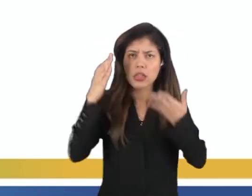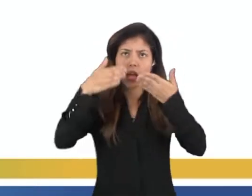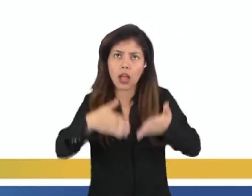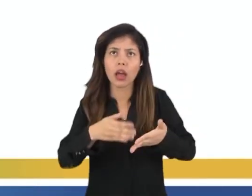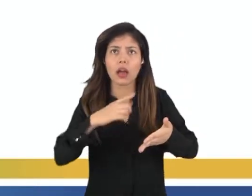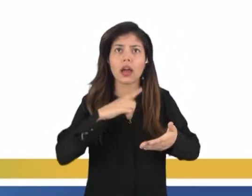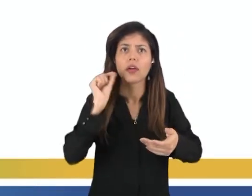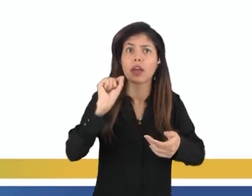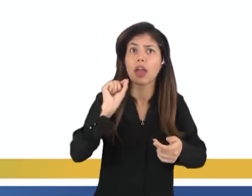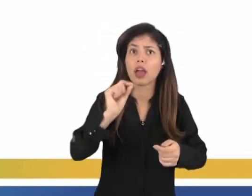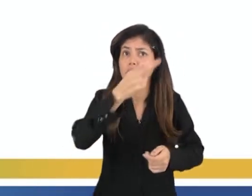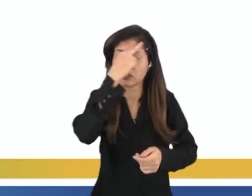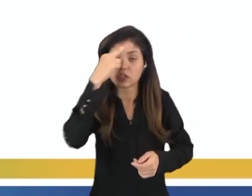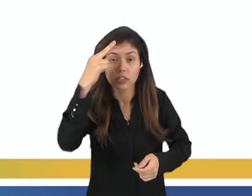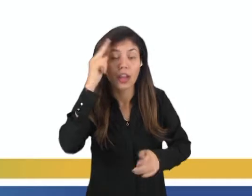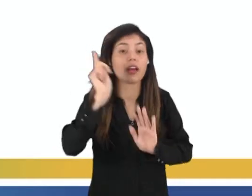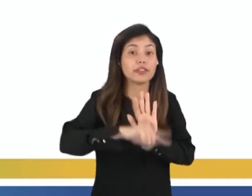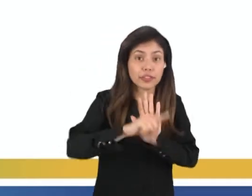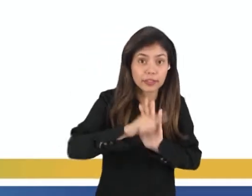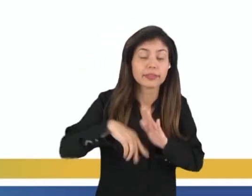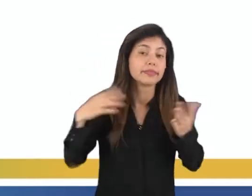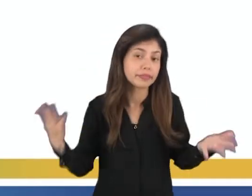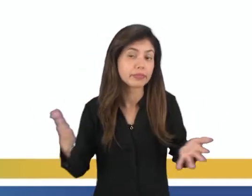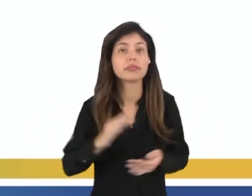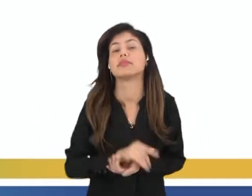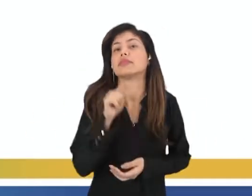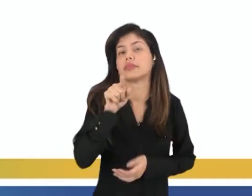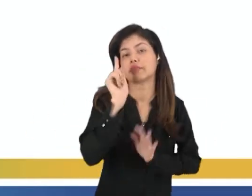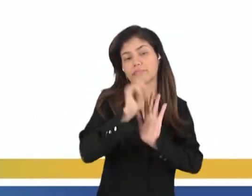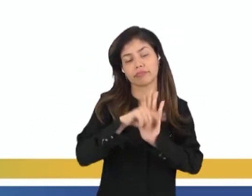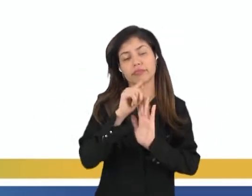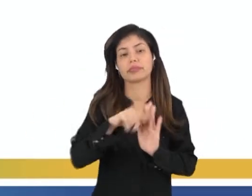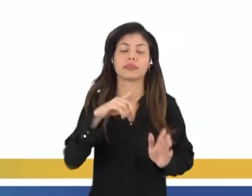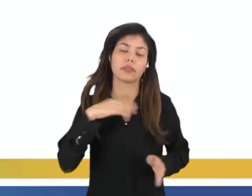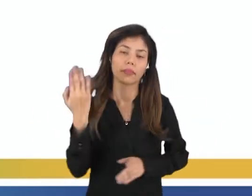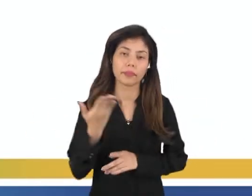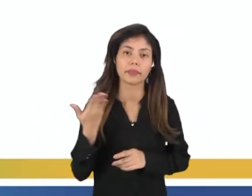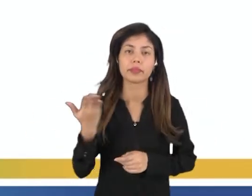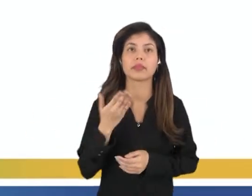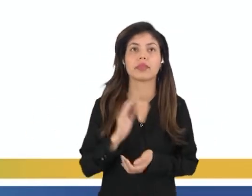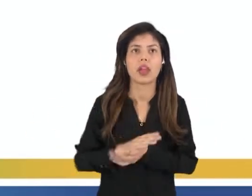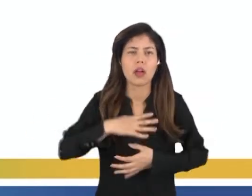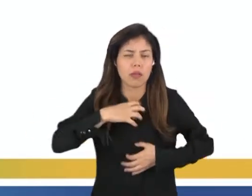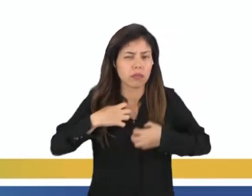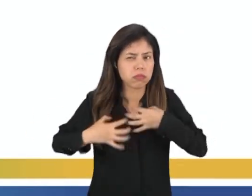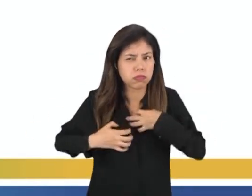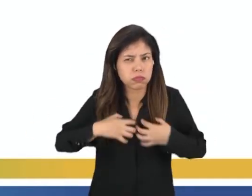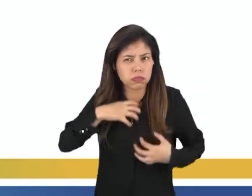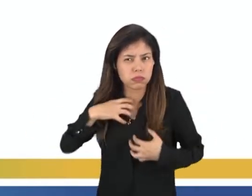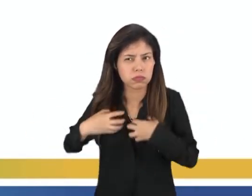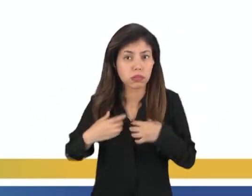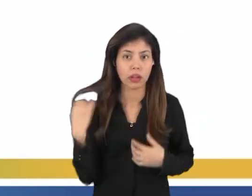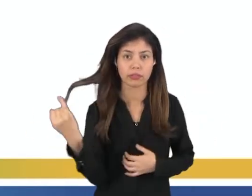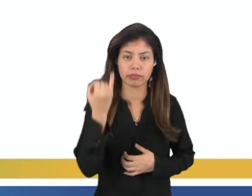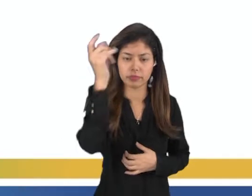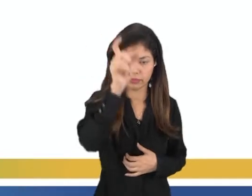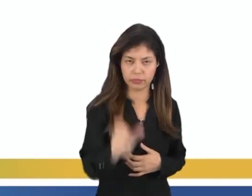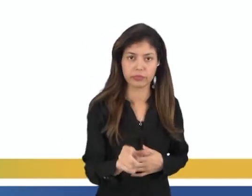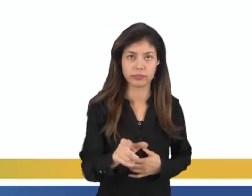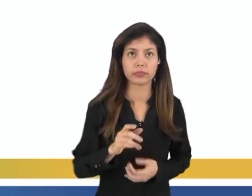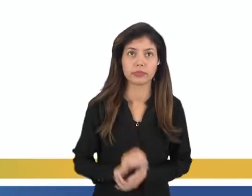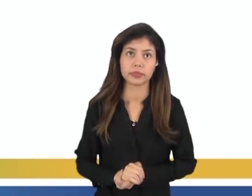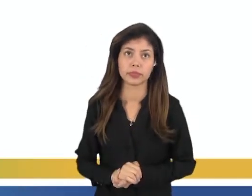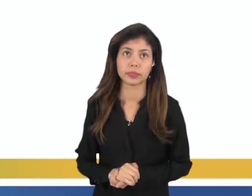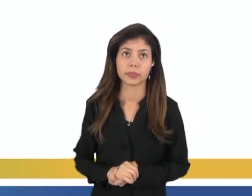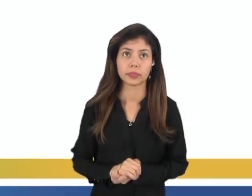centrais, é o que rege as histórias desse gênero, tá? Então esse gênero é baseado nas angústias dos personagens principais, aqueles centrais da